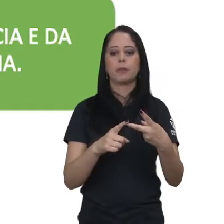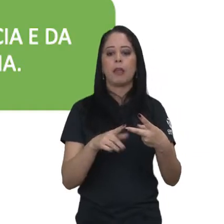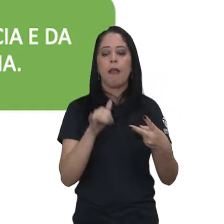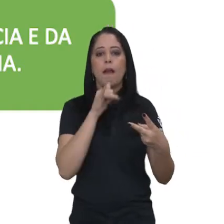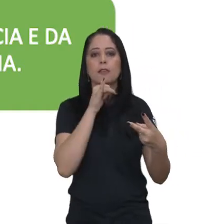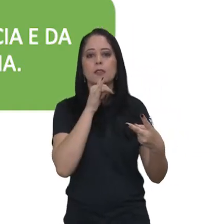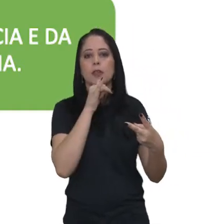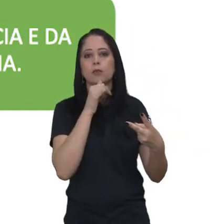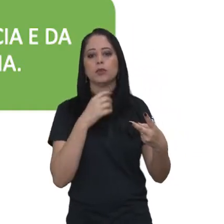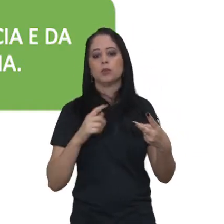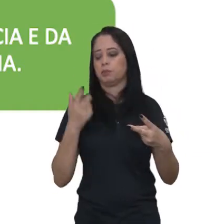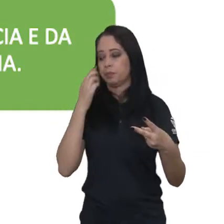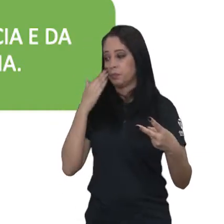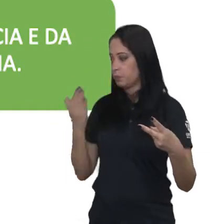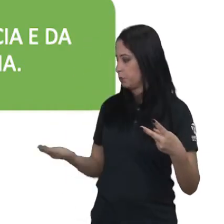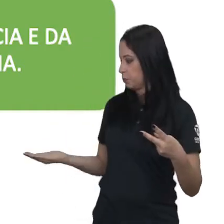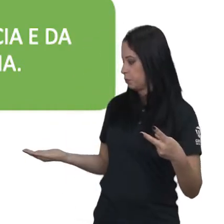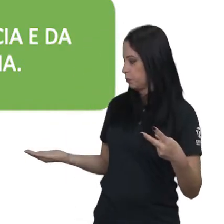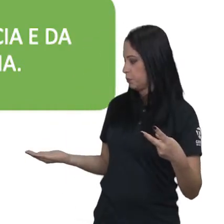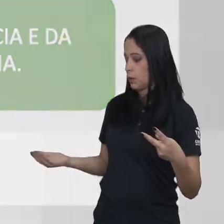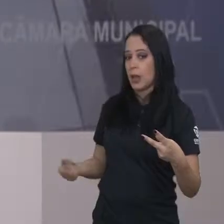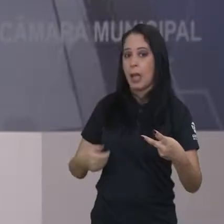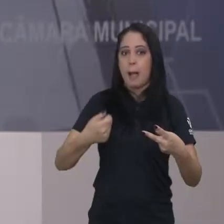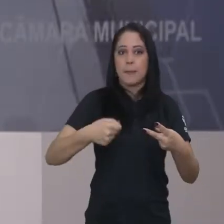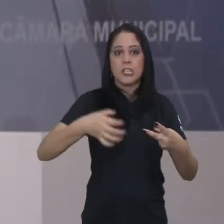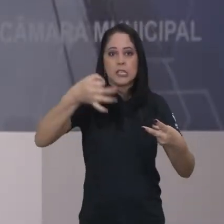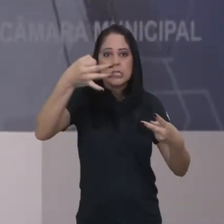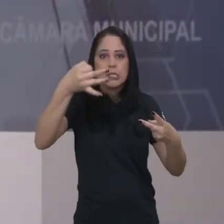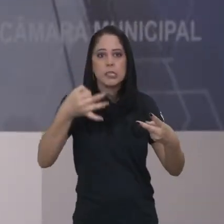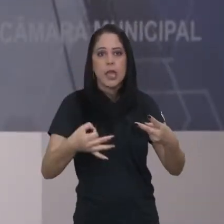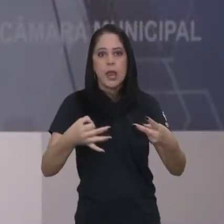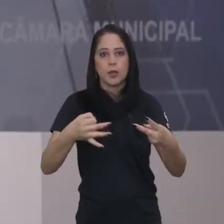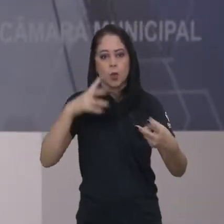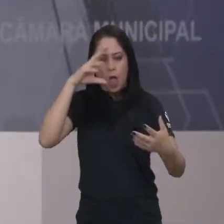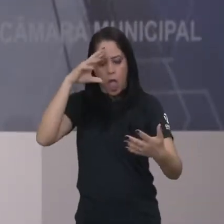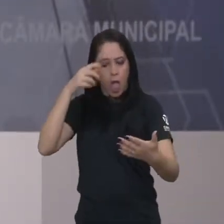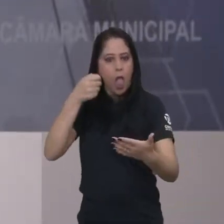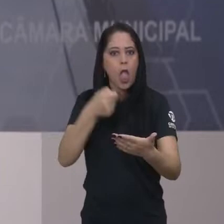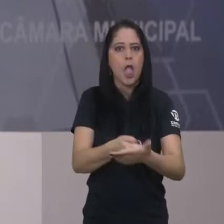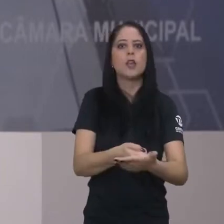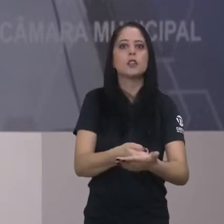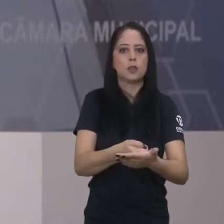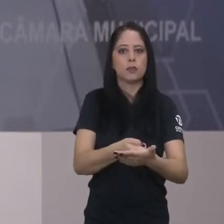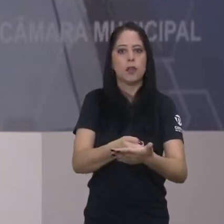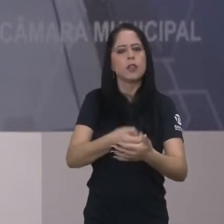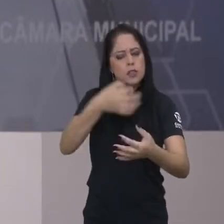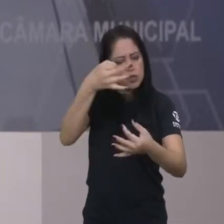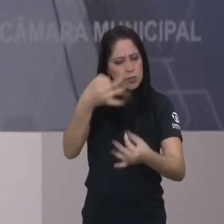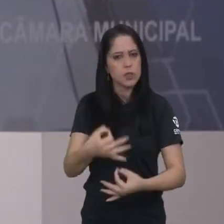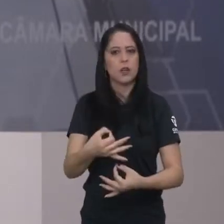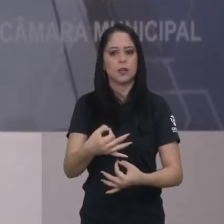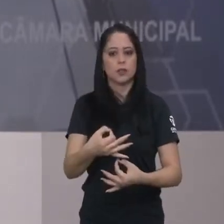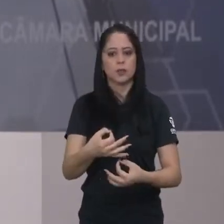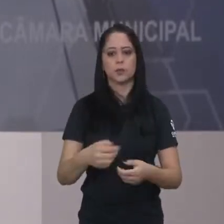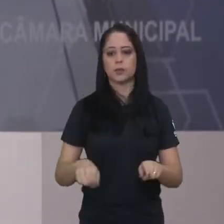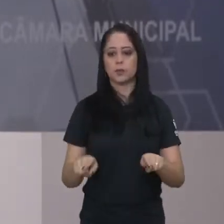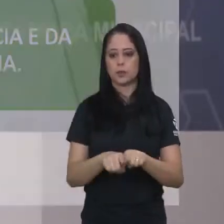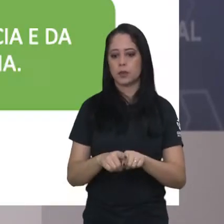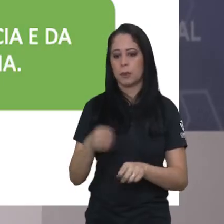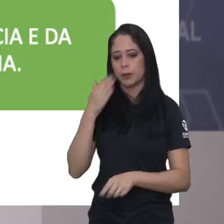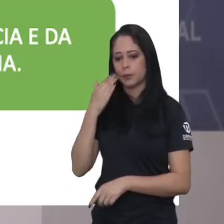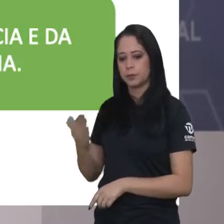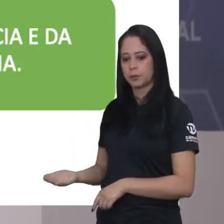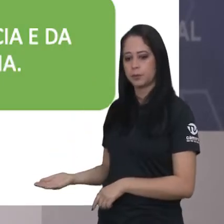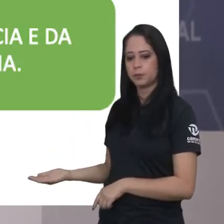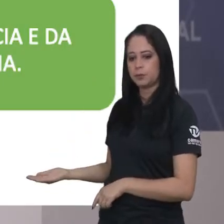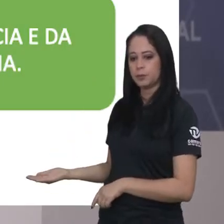Ou seja, você não pode ter uma política pública ineficiente, onde você não resolva o problema ou não mitigue esse problema. E também a